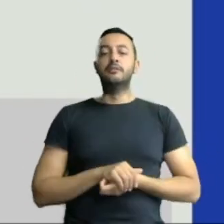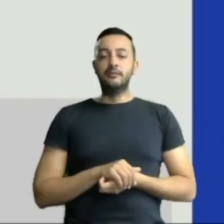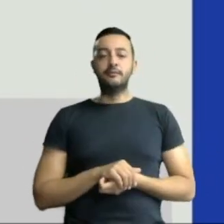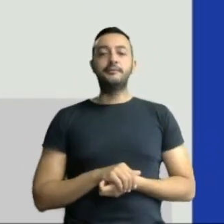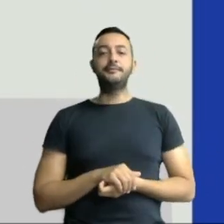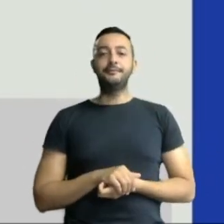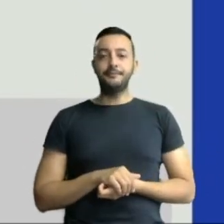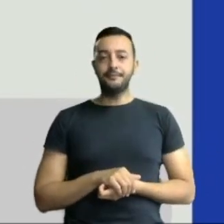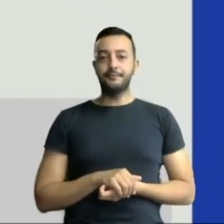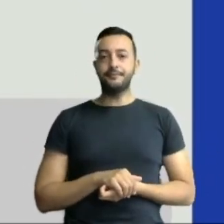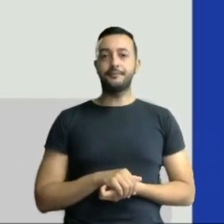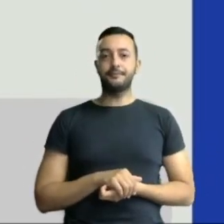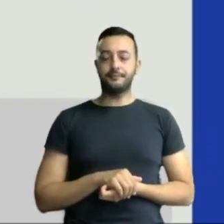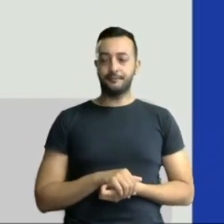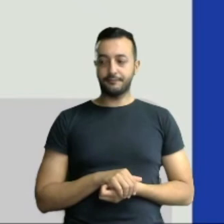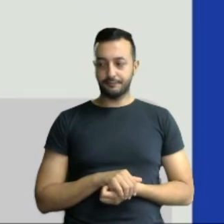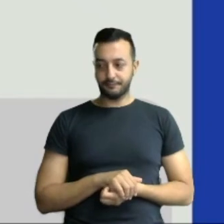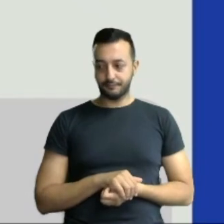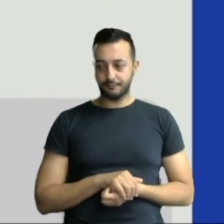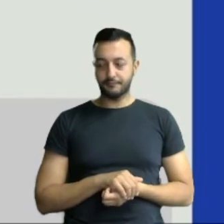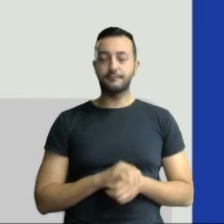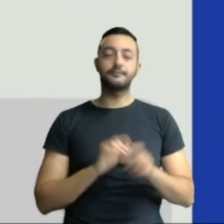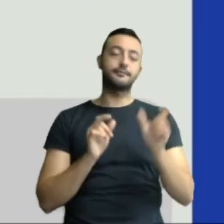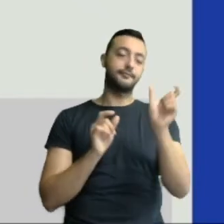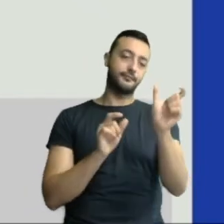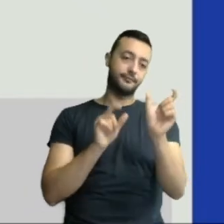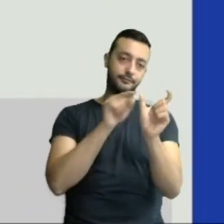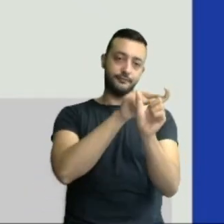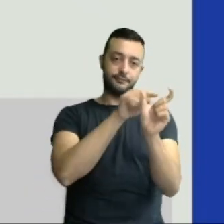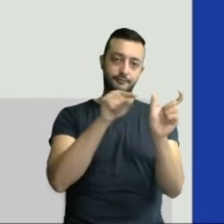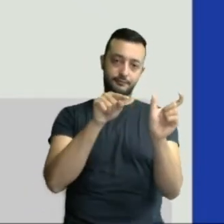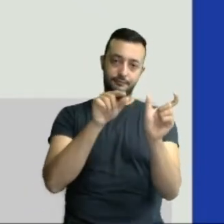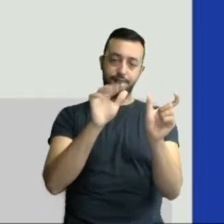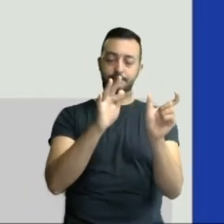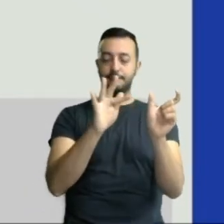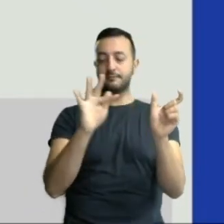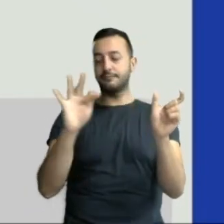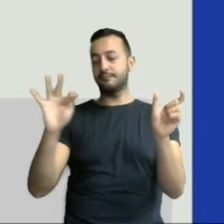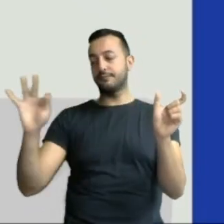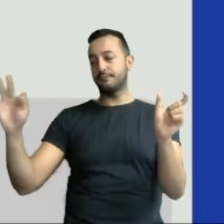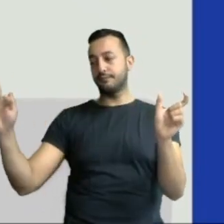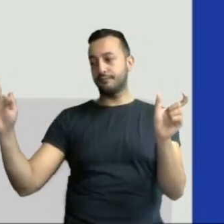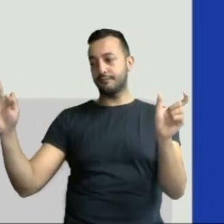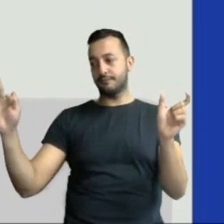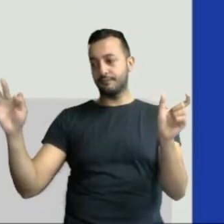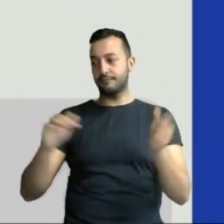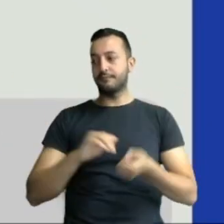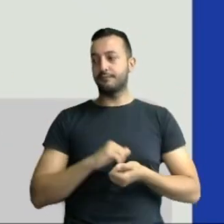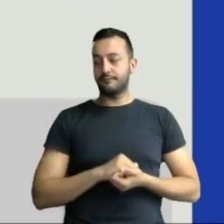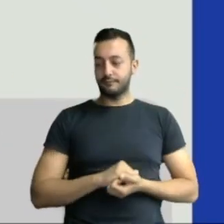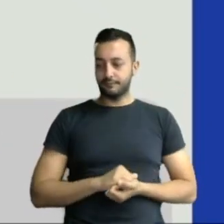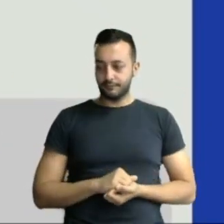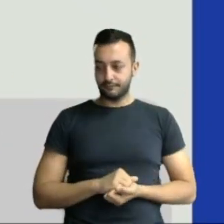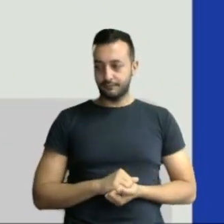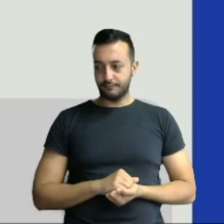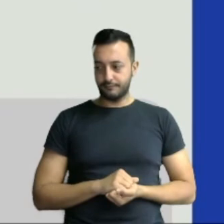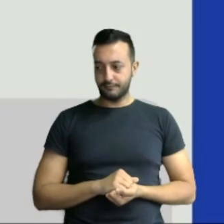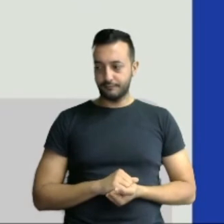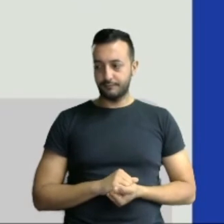para a pergunta. Temos o espaço e o restante da frase é Is your favorite